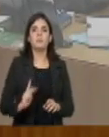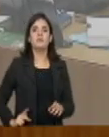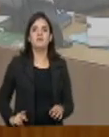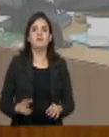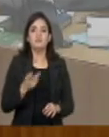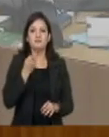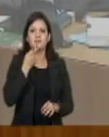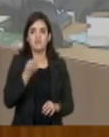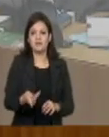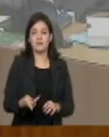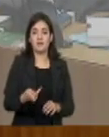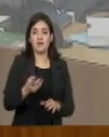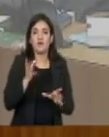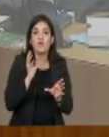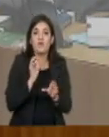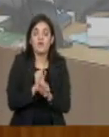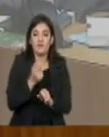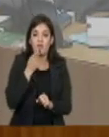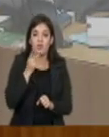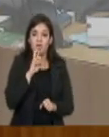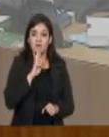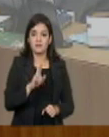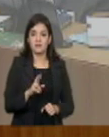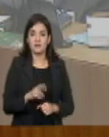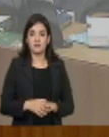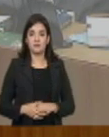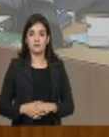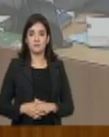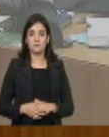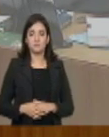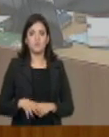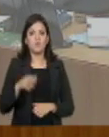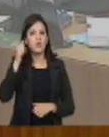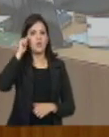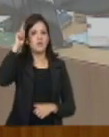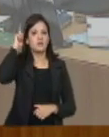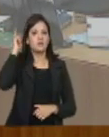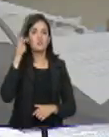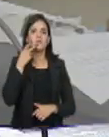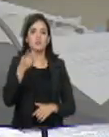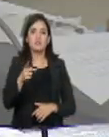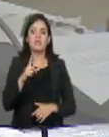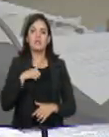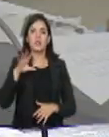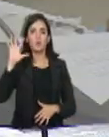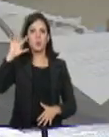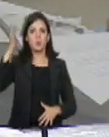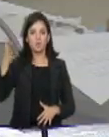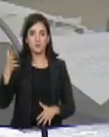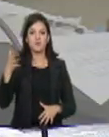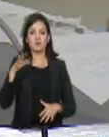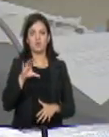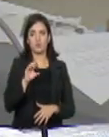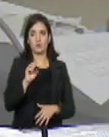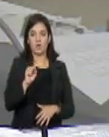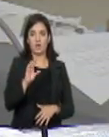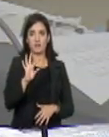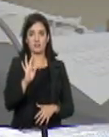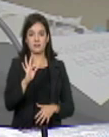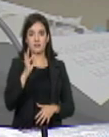tribunais, ao invés, a partir da mudança, a partir do posicionamento. Ministro Alexandre de Moraes. Que era possível a